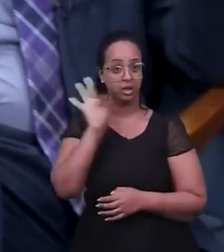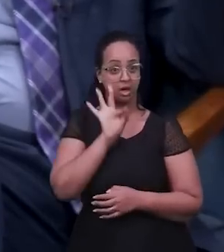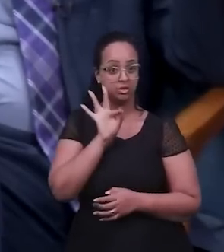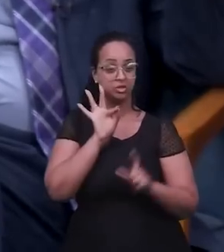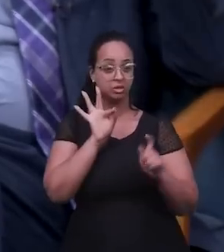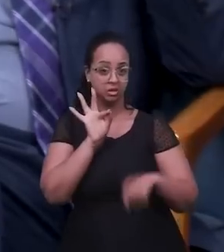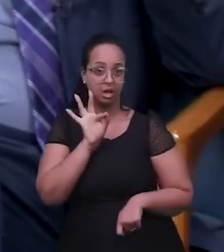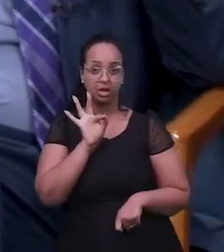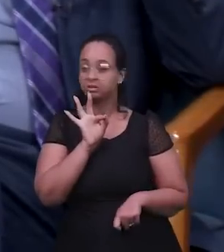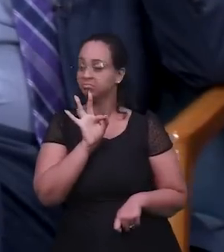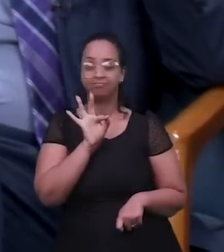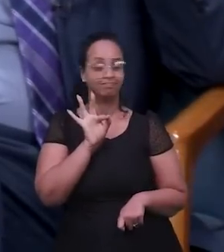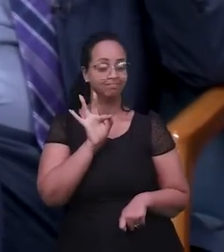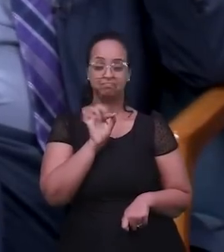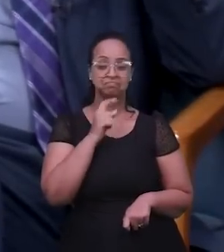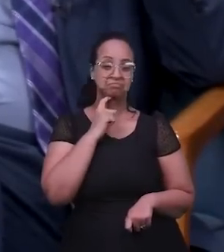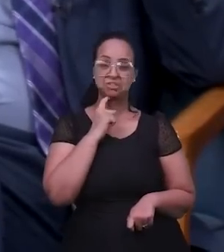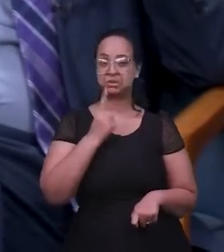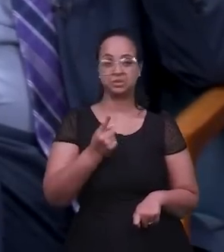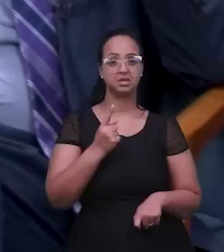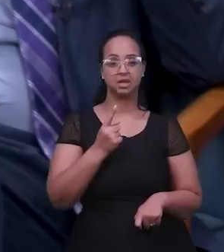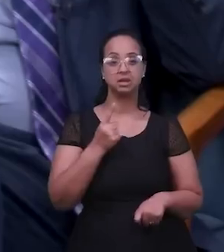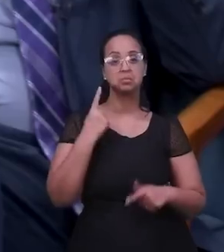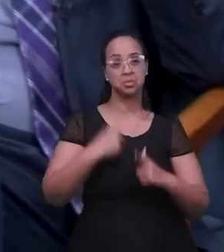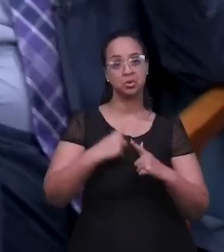repito, acadêmico. Ele é diferente.